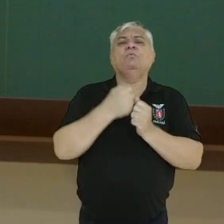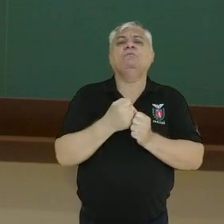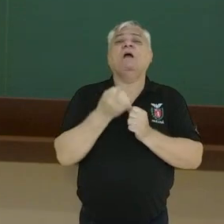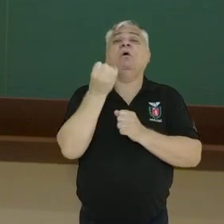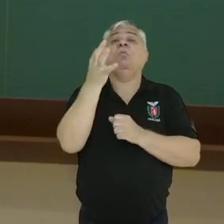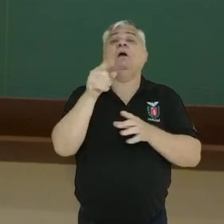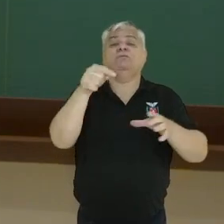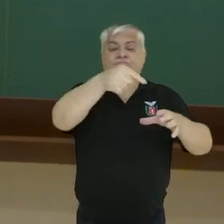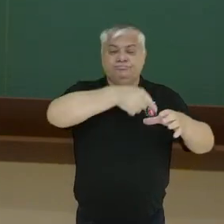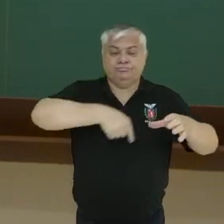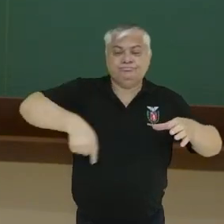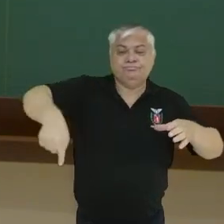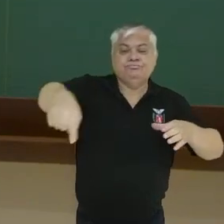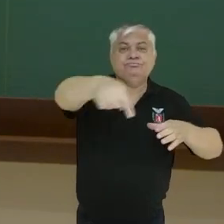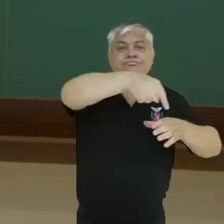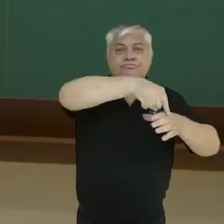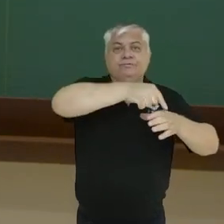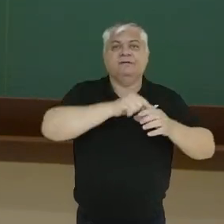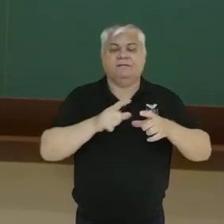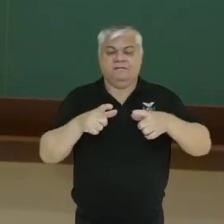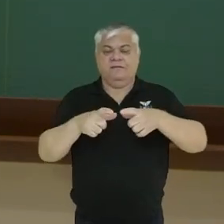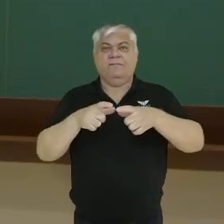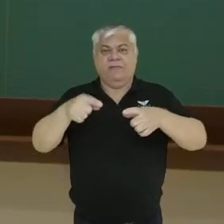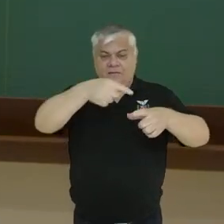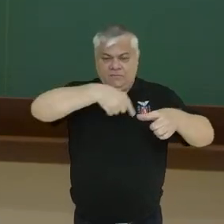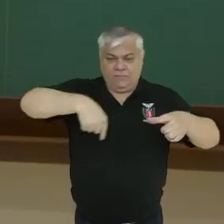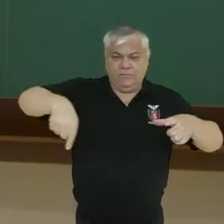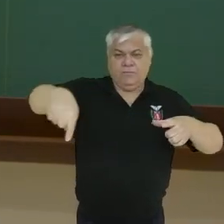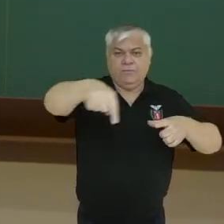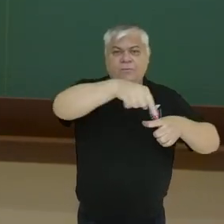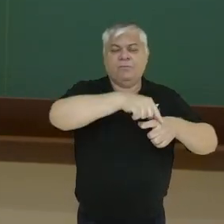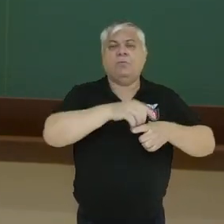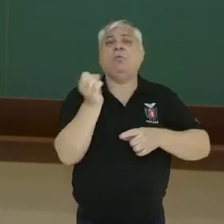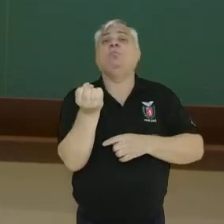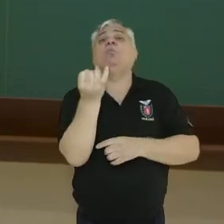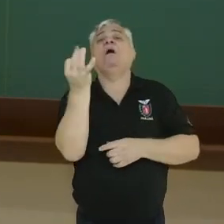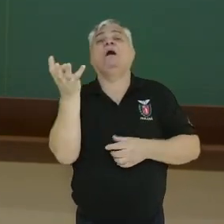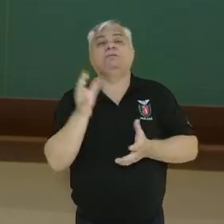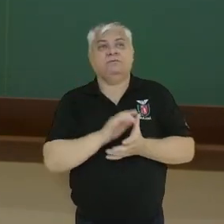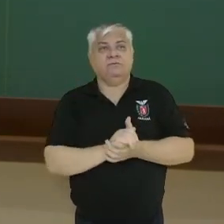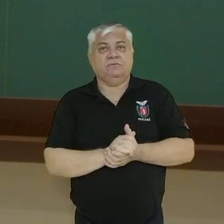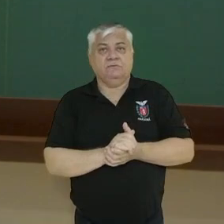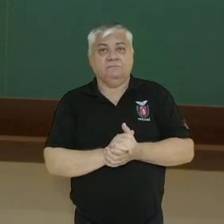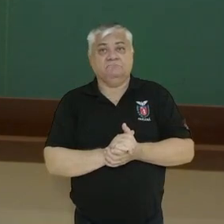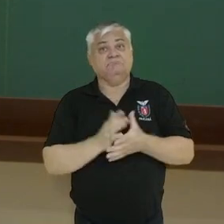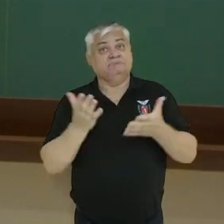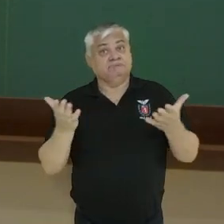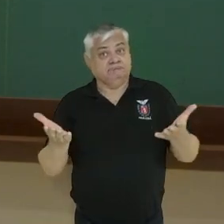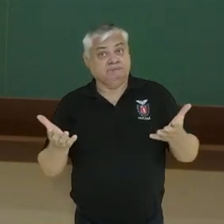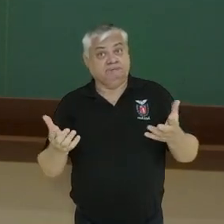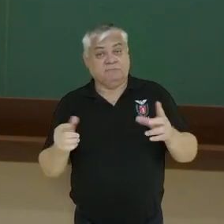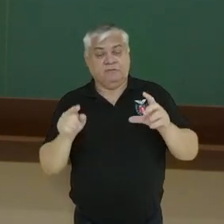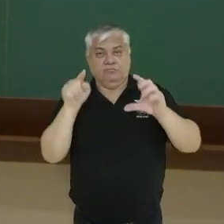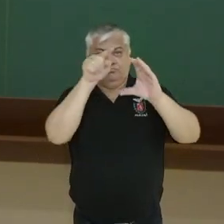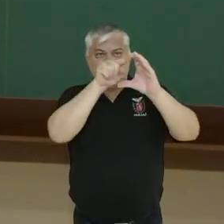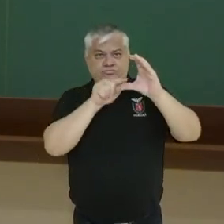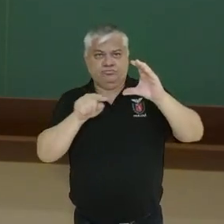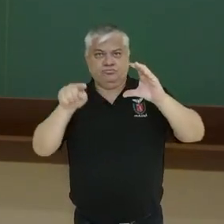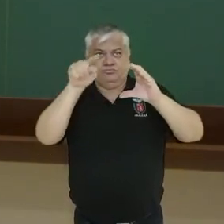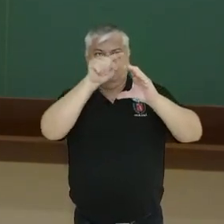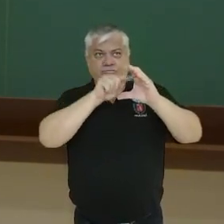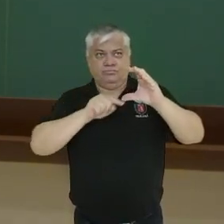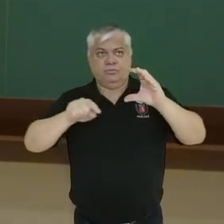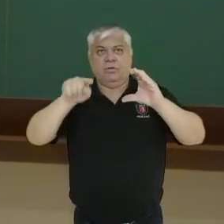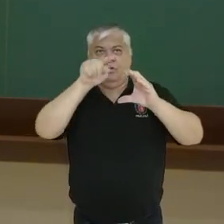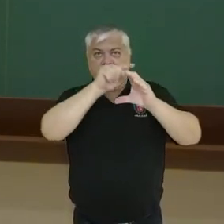diâmetro da mesa? Então, vamos lembrar, diâmetro é a maior corda que nós conseguimos traçar dentro da circunferência. Ou seja, são 2 raios. É